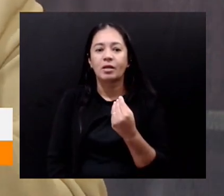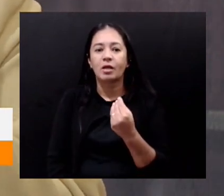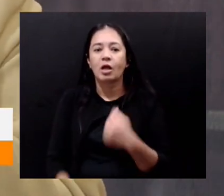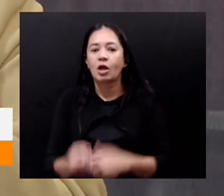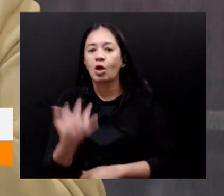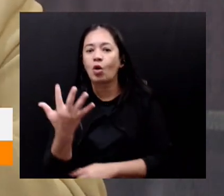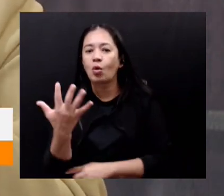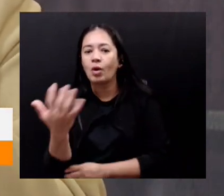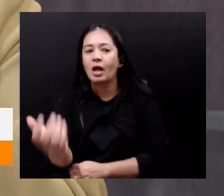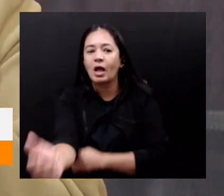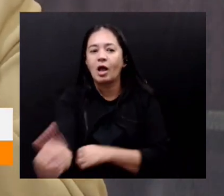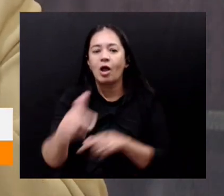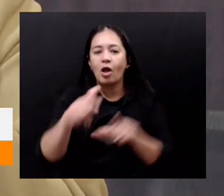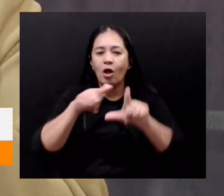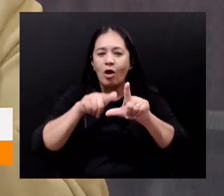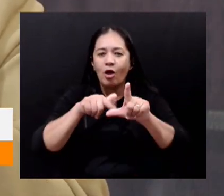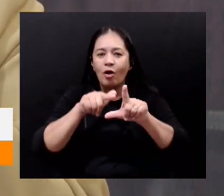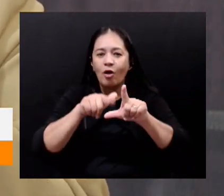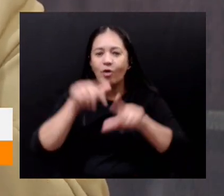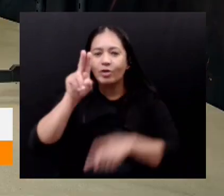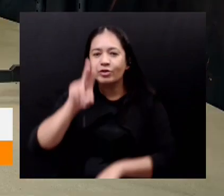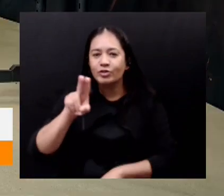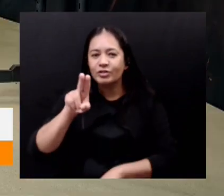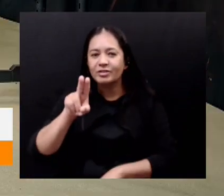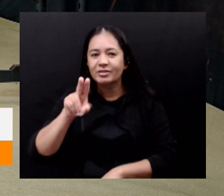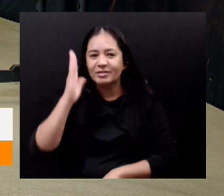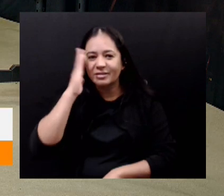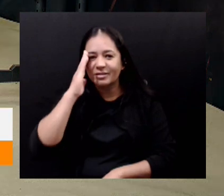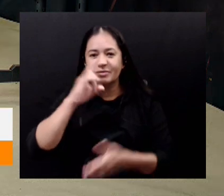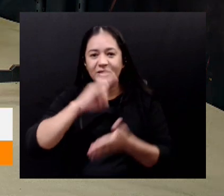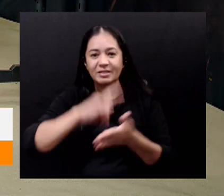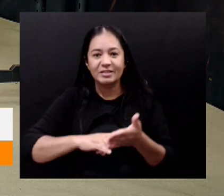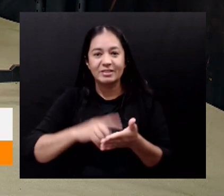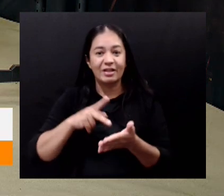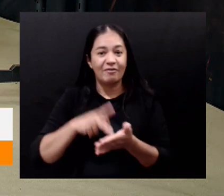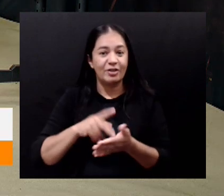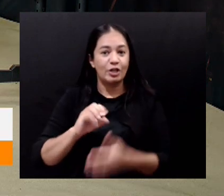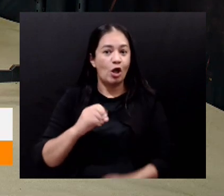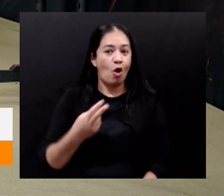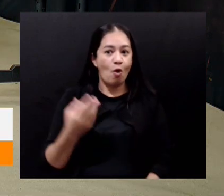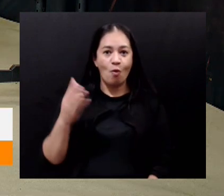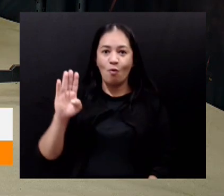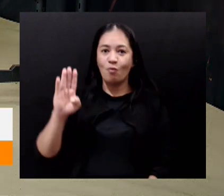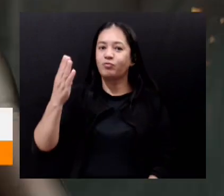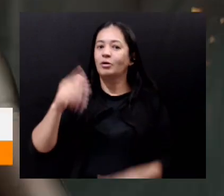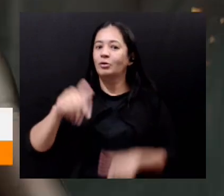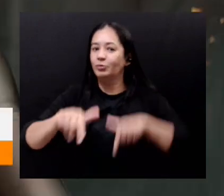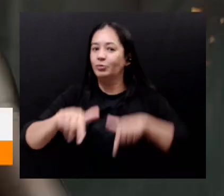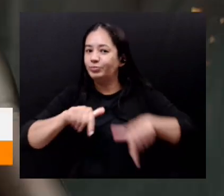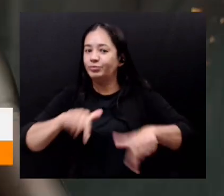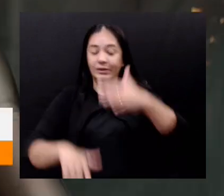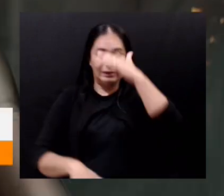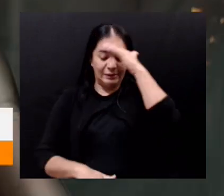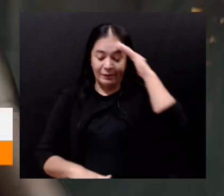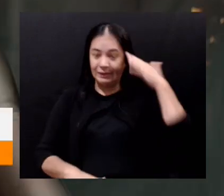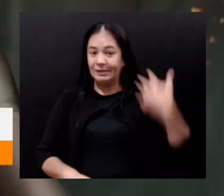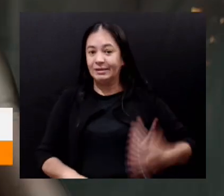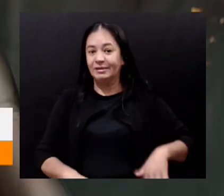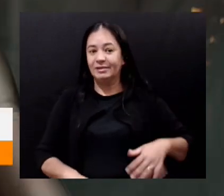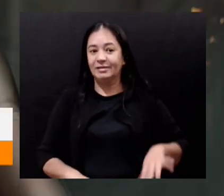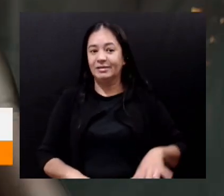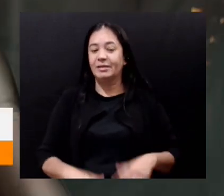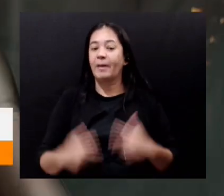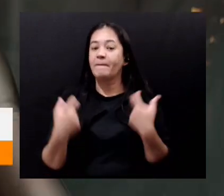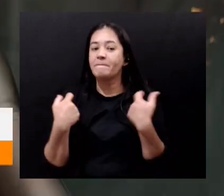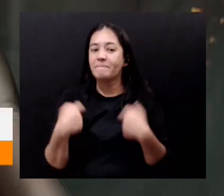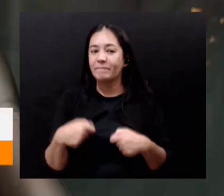para saber se a certidão é verdadeira ou não. Nossa, olha só, gente. É um trabalho. Então, é um trabalho e esse trabalho precisa ser